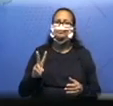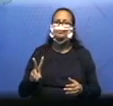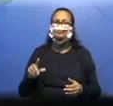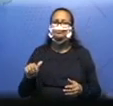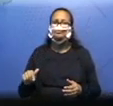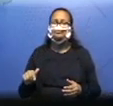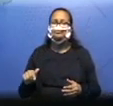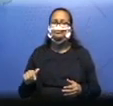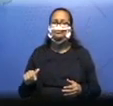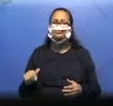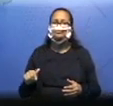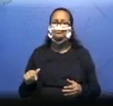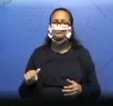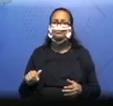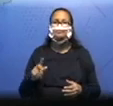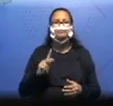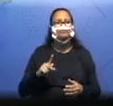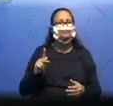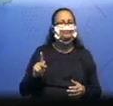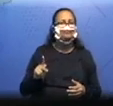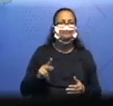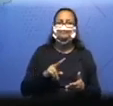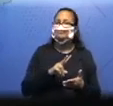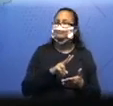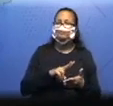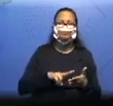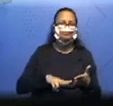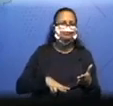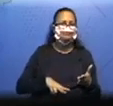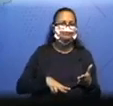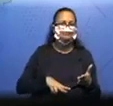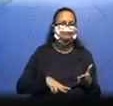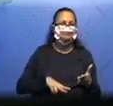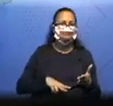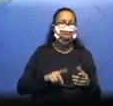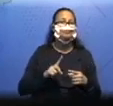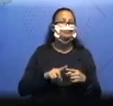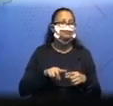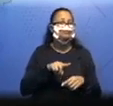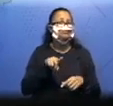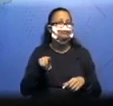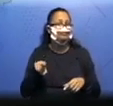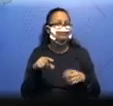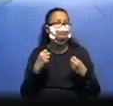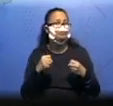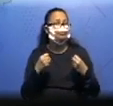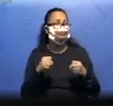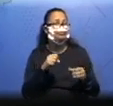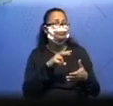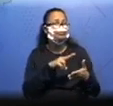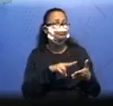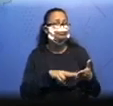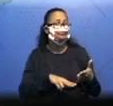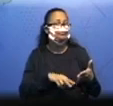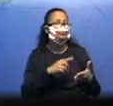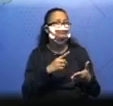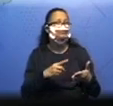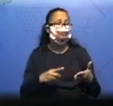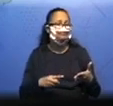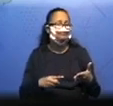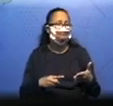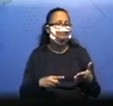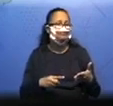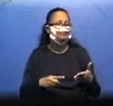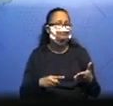126, 127, tá? Pessoal, eu não vou ficar lendo muito, porque quem tem que ler são vocês.